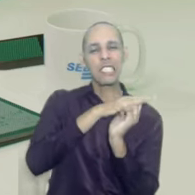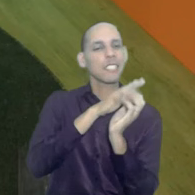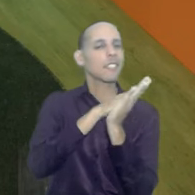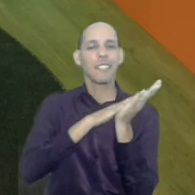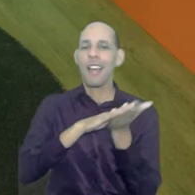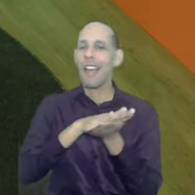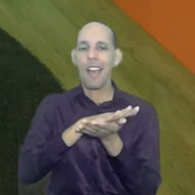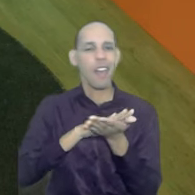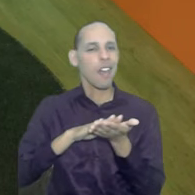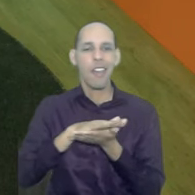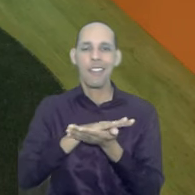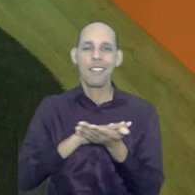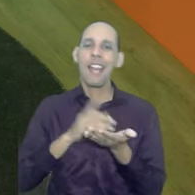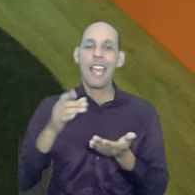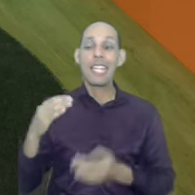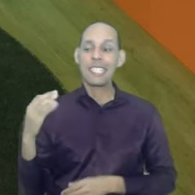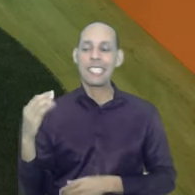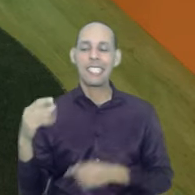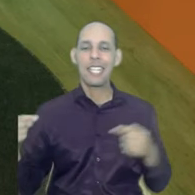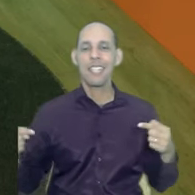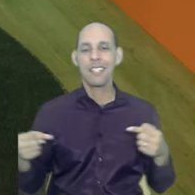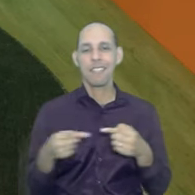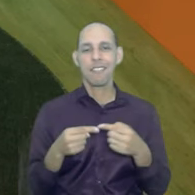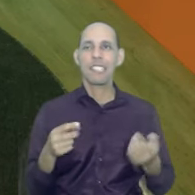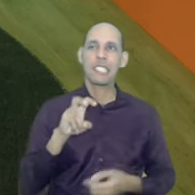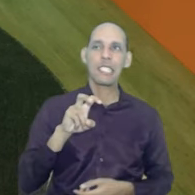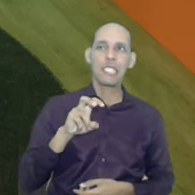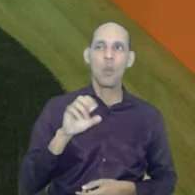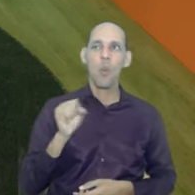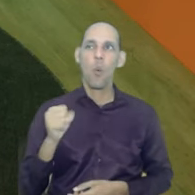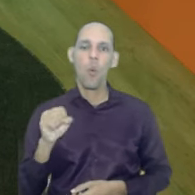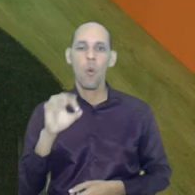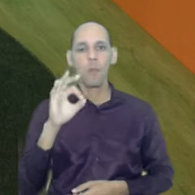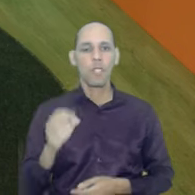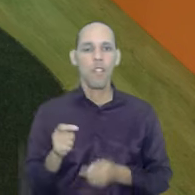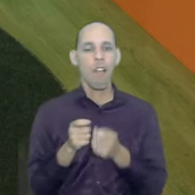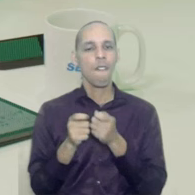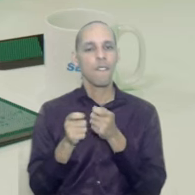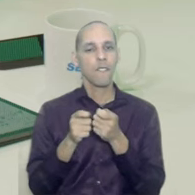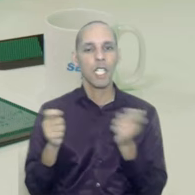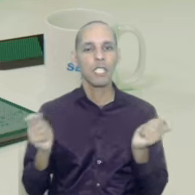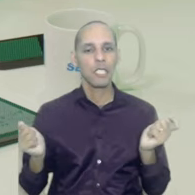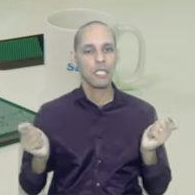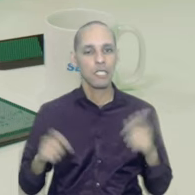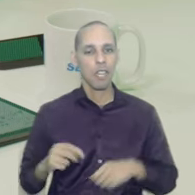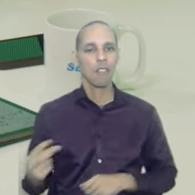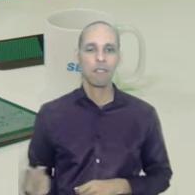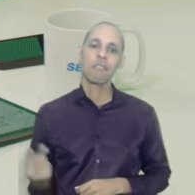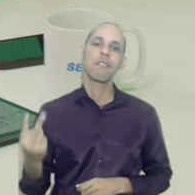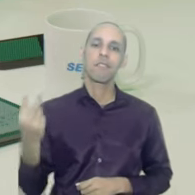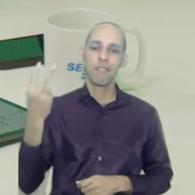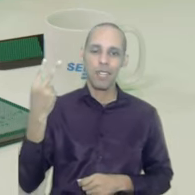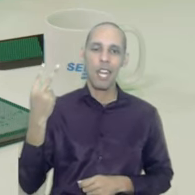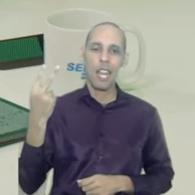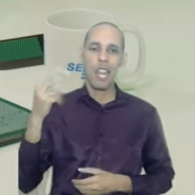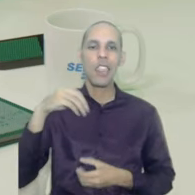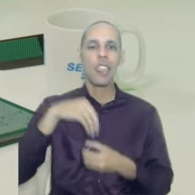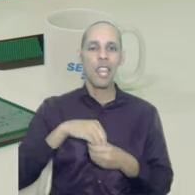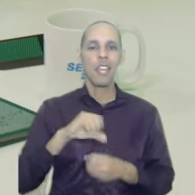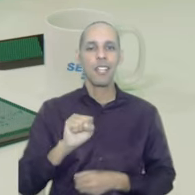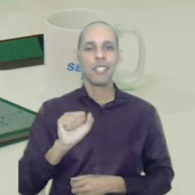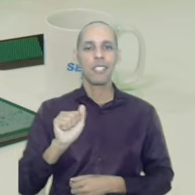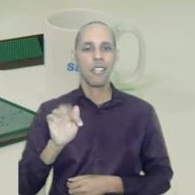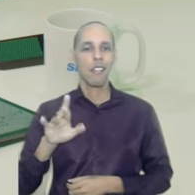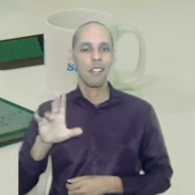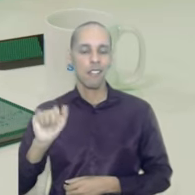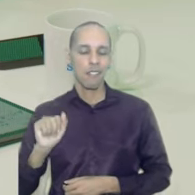aplição muito ciência na aplicação dá em torno de 5 a 88% aí de Economia em valores mesmo na safra de da maioria do